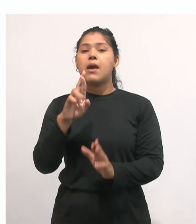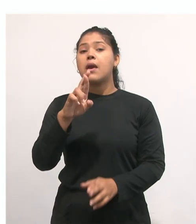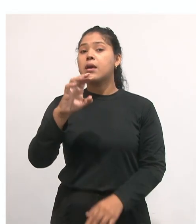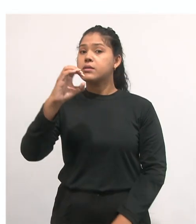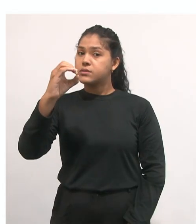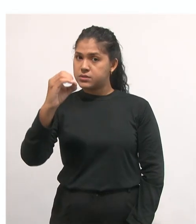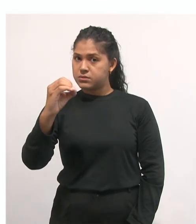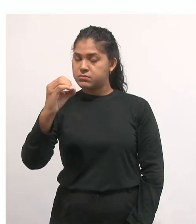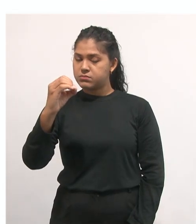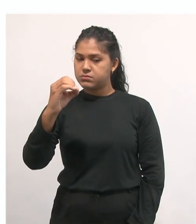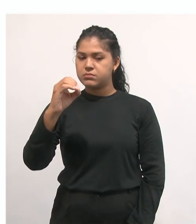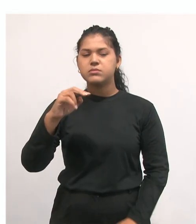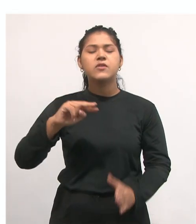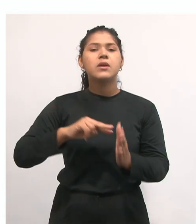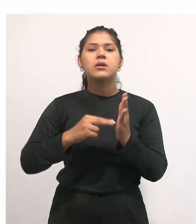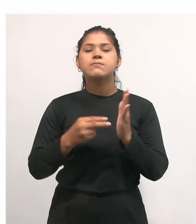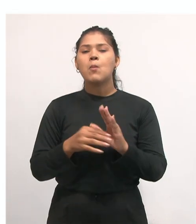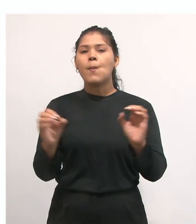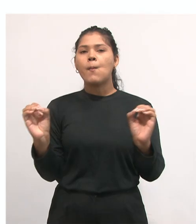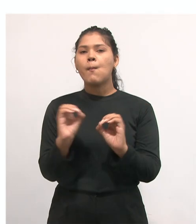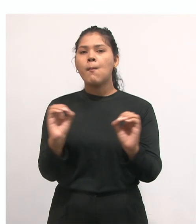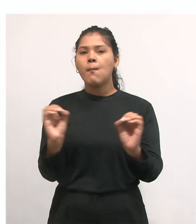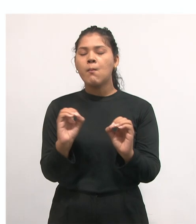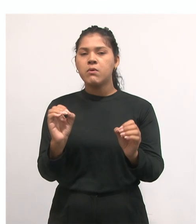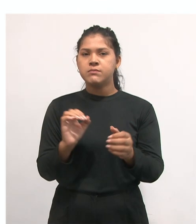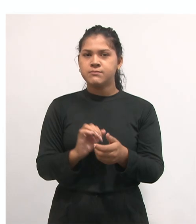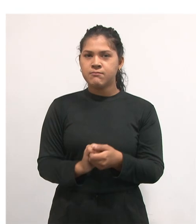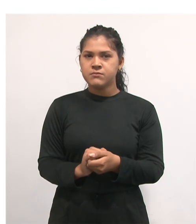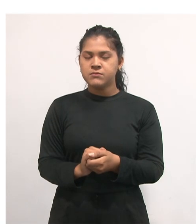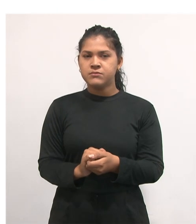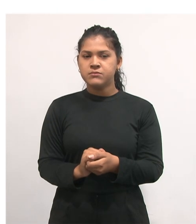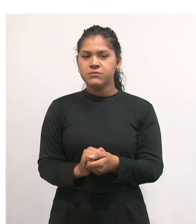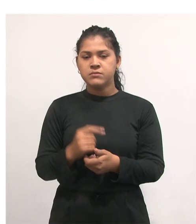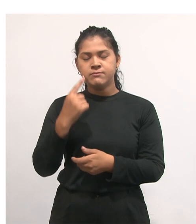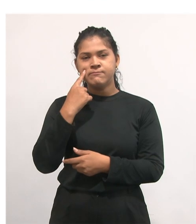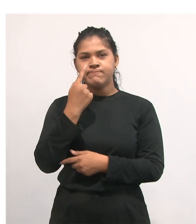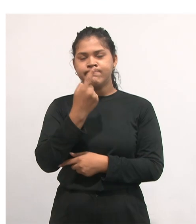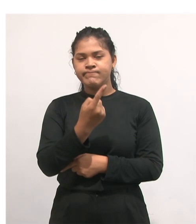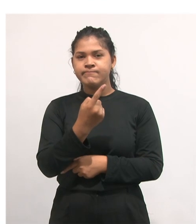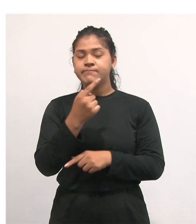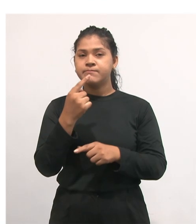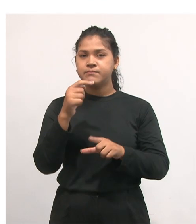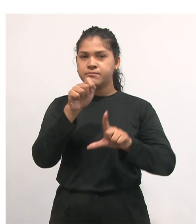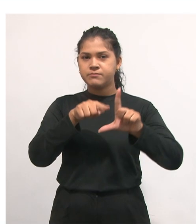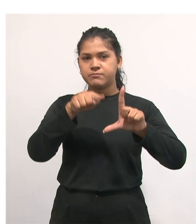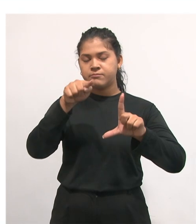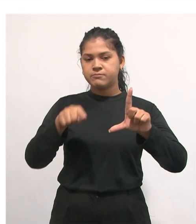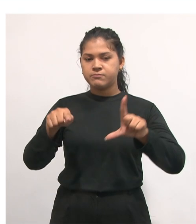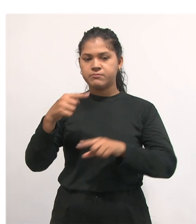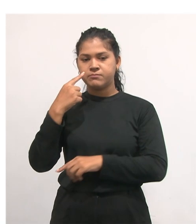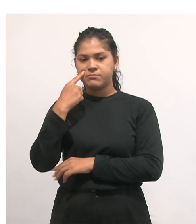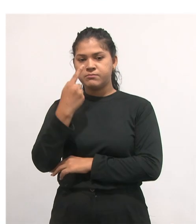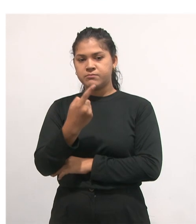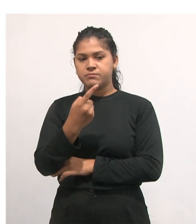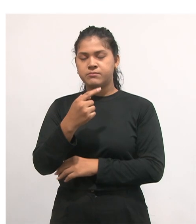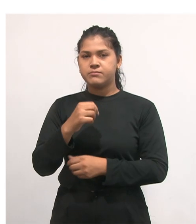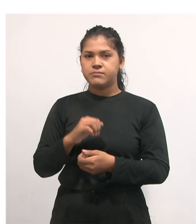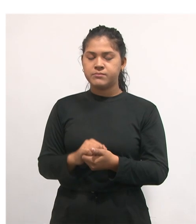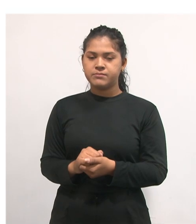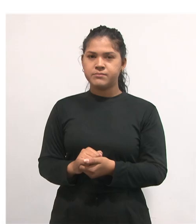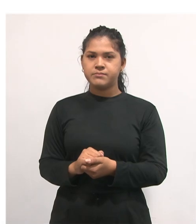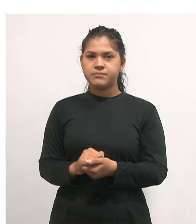né? Ou uma correlação muito baixa. Vejamos umas figuras que vai nos dar isso de forma mais